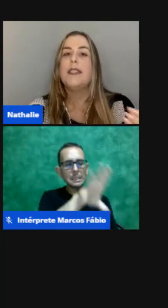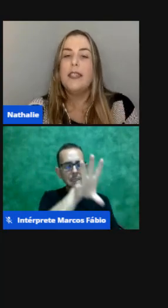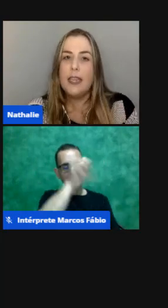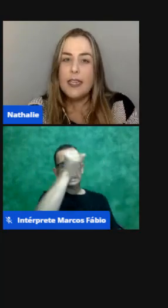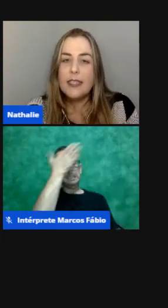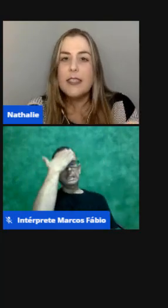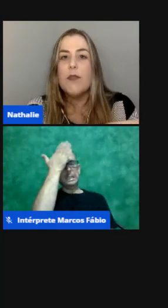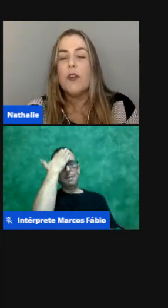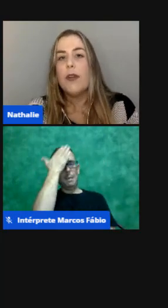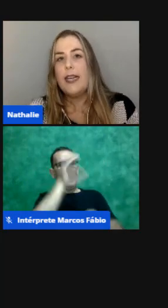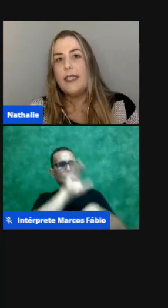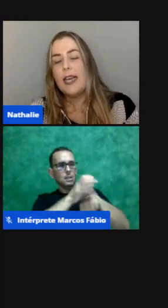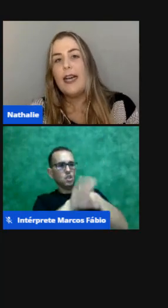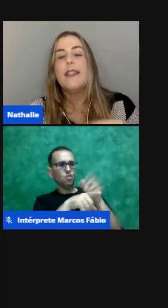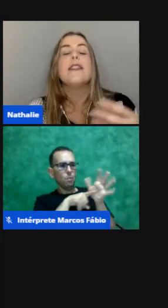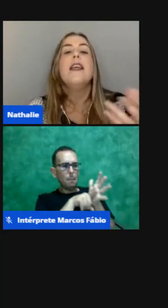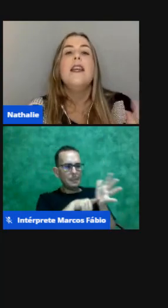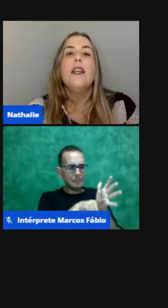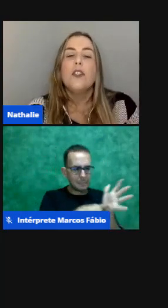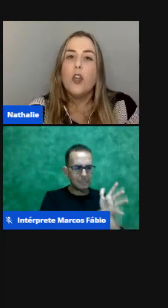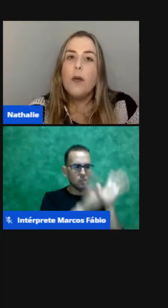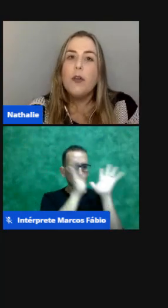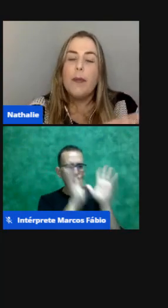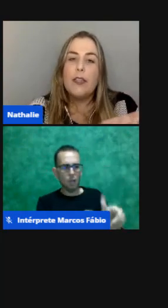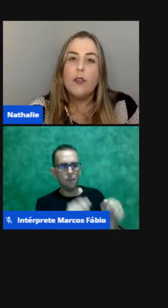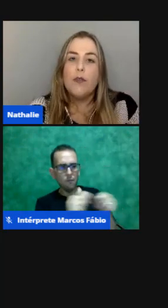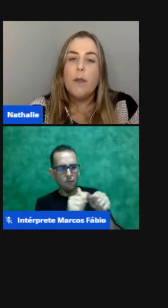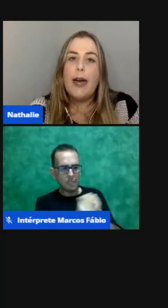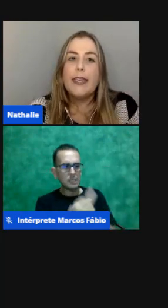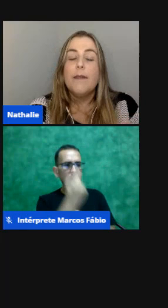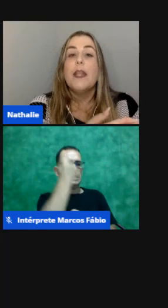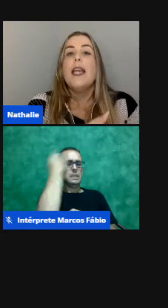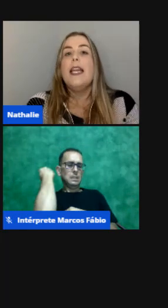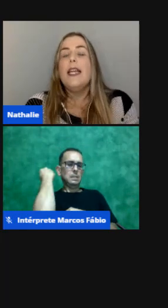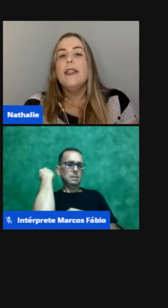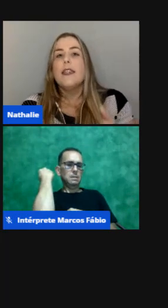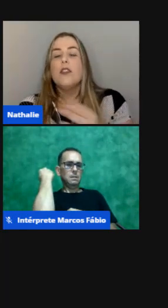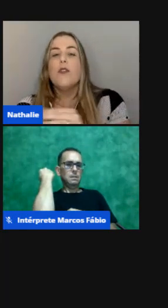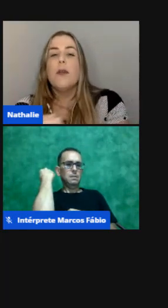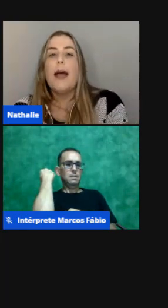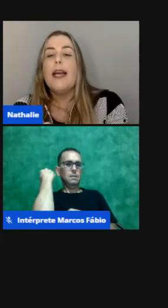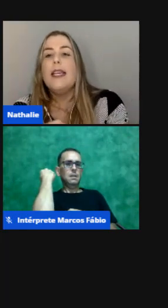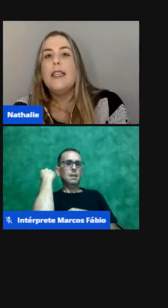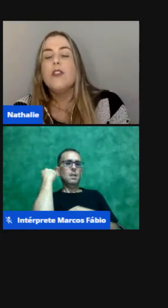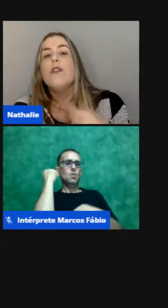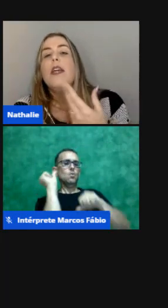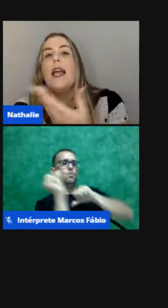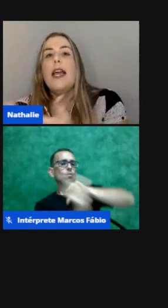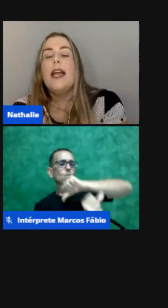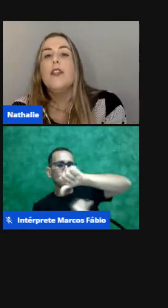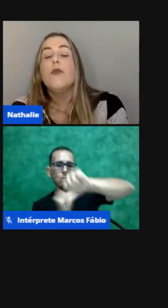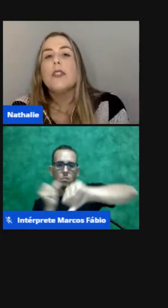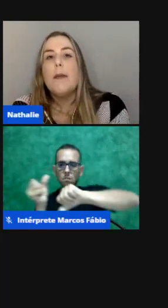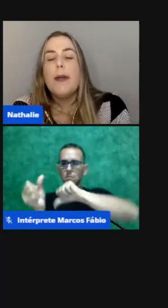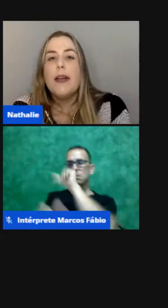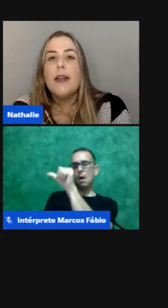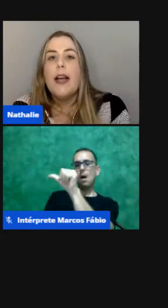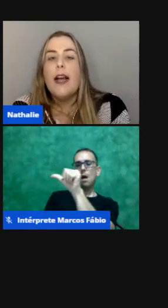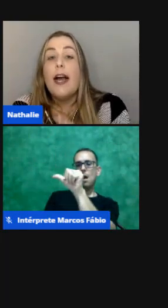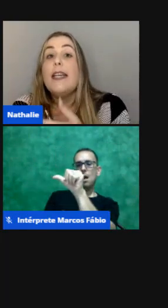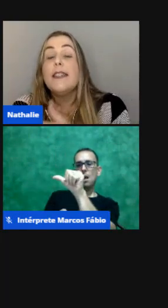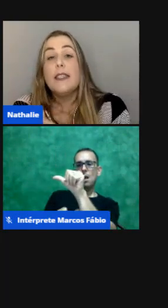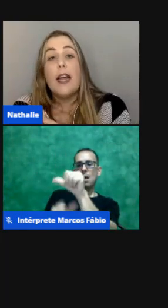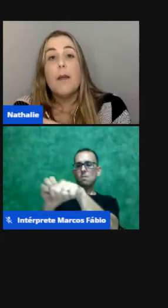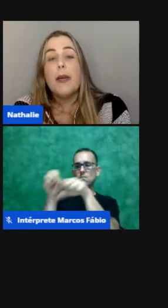das pesquisas que foram realizadas sobre o método Wolbachia e transformar isso num